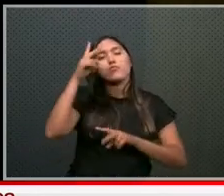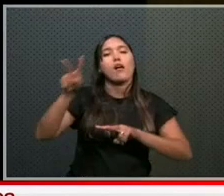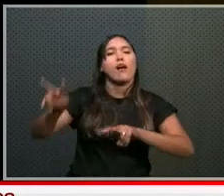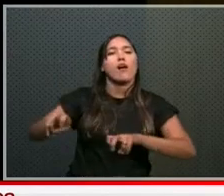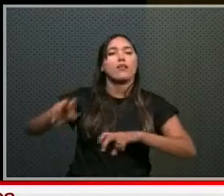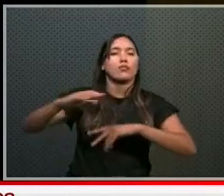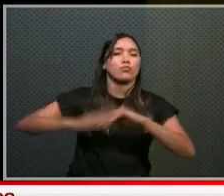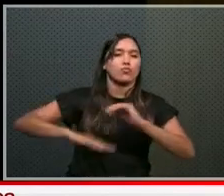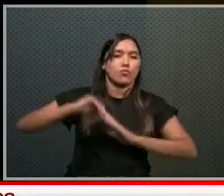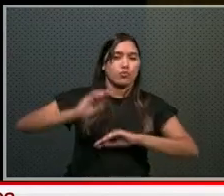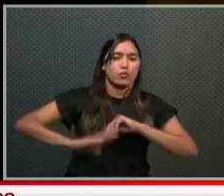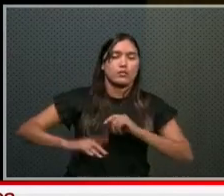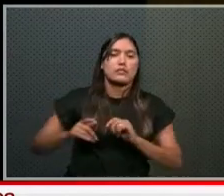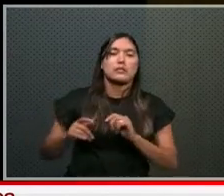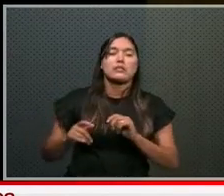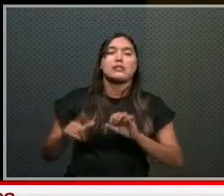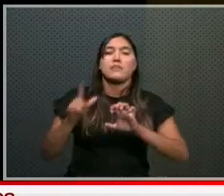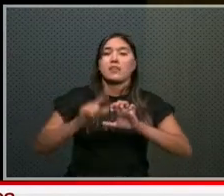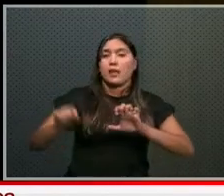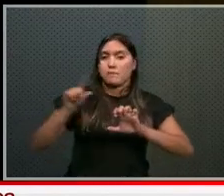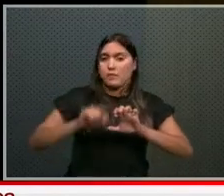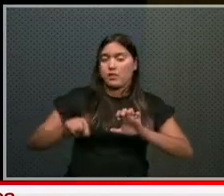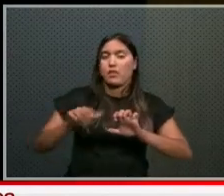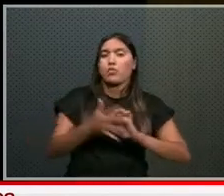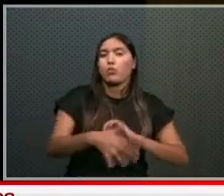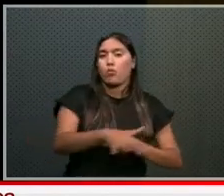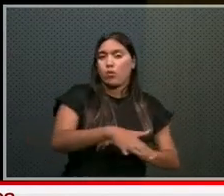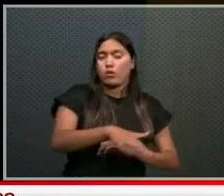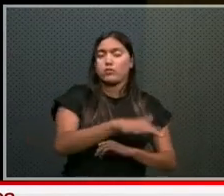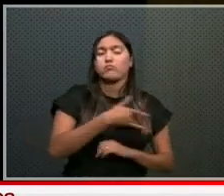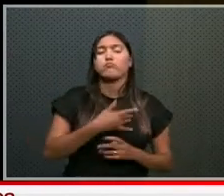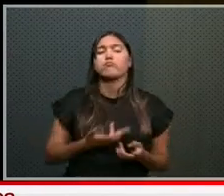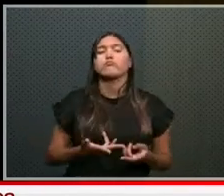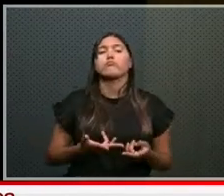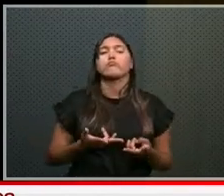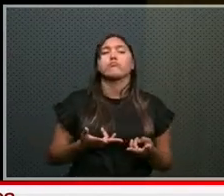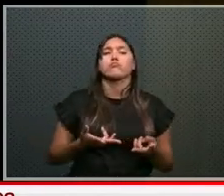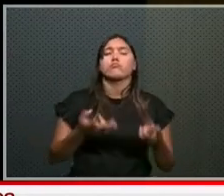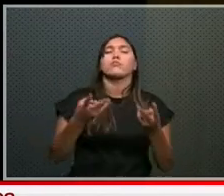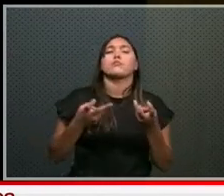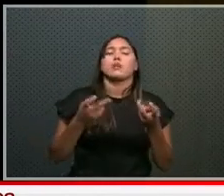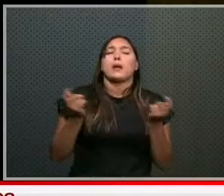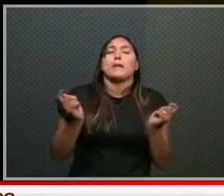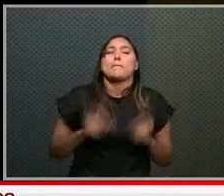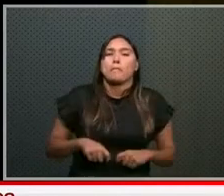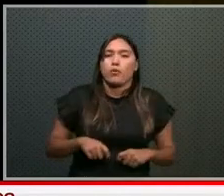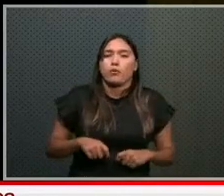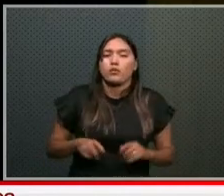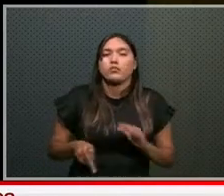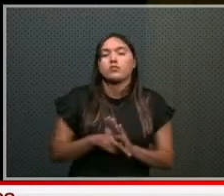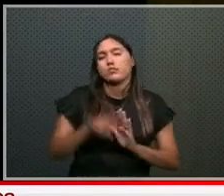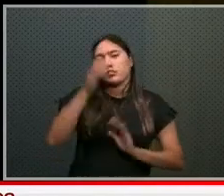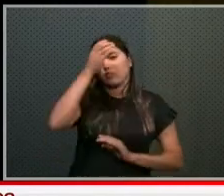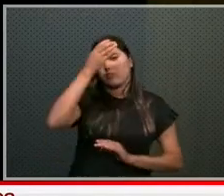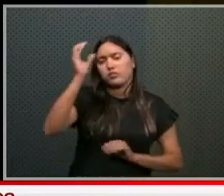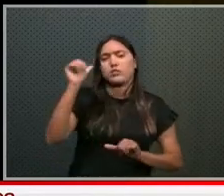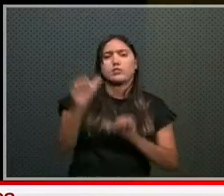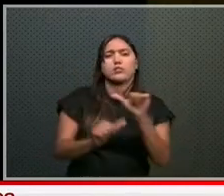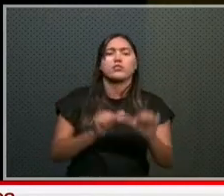agricultoras empreendedoras que reconhece no potencial da ciência como